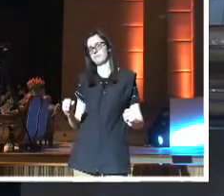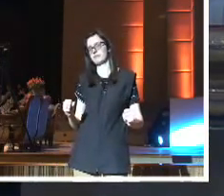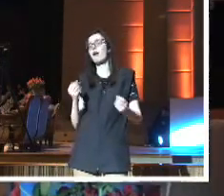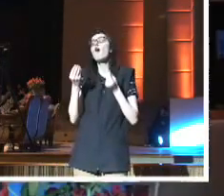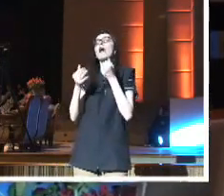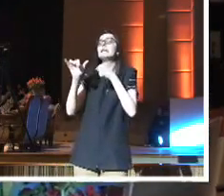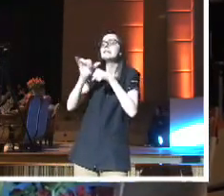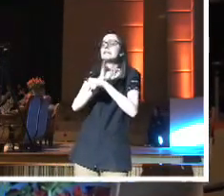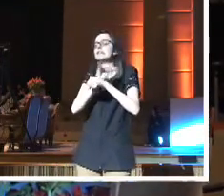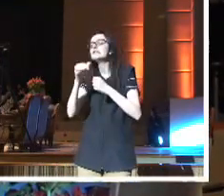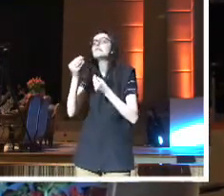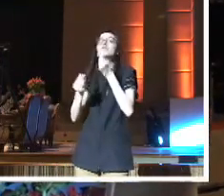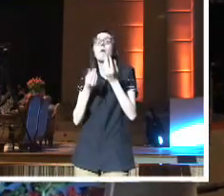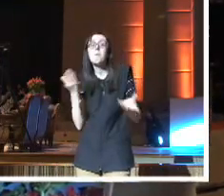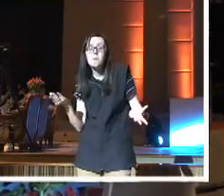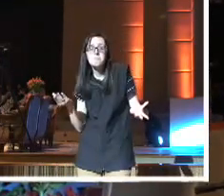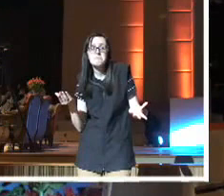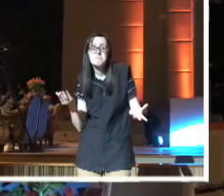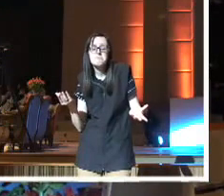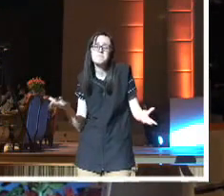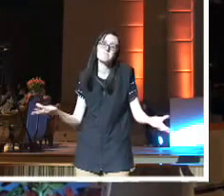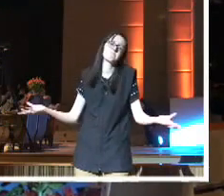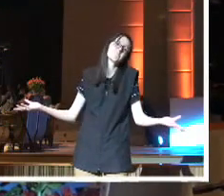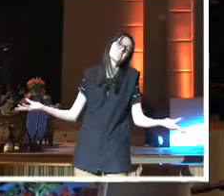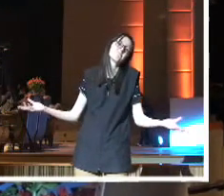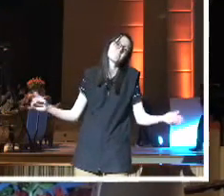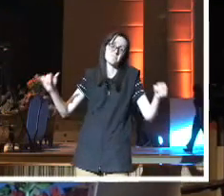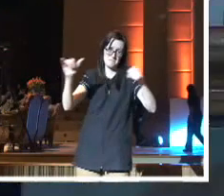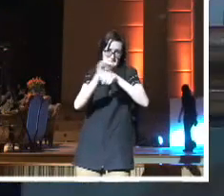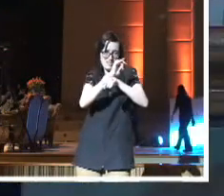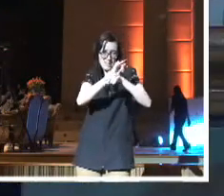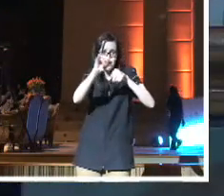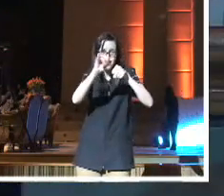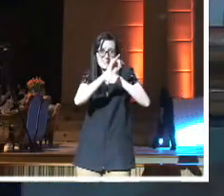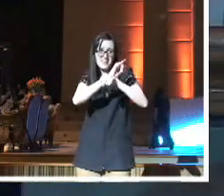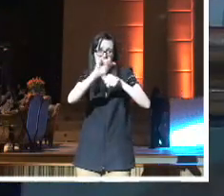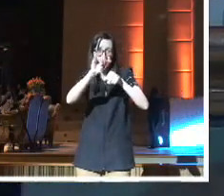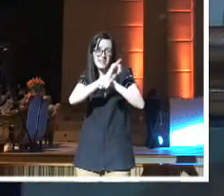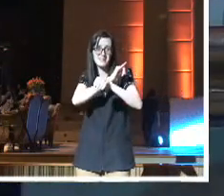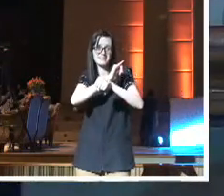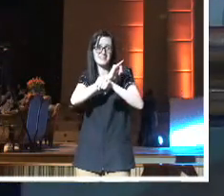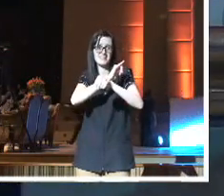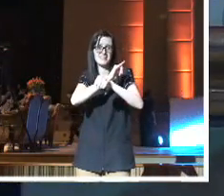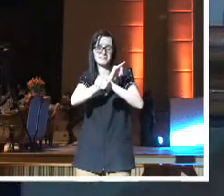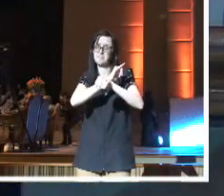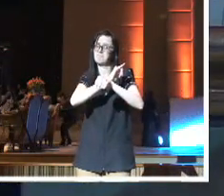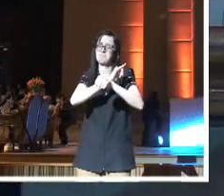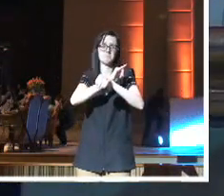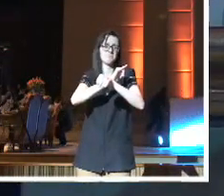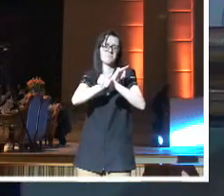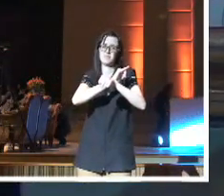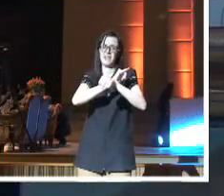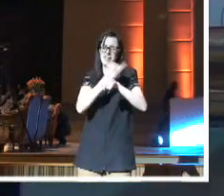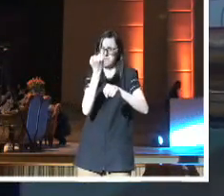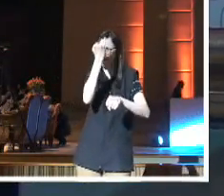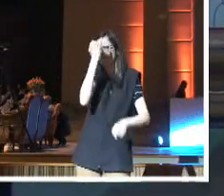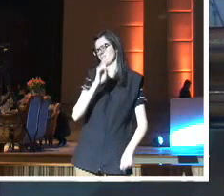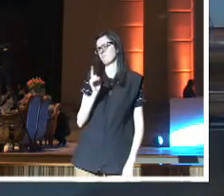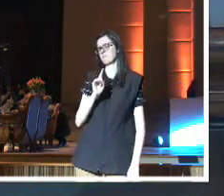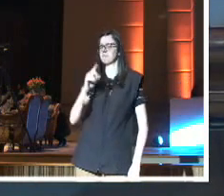métodos, queridos, os métodos passam a ser secundários.